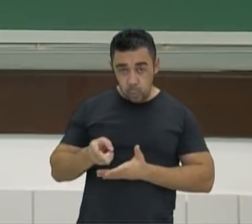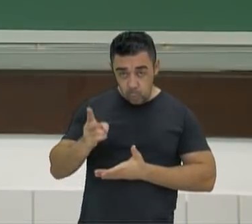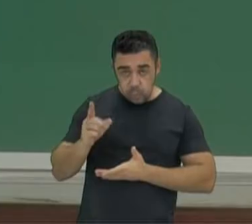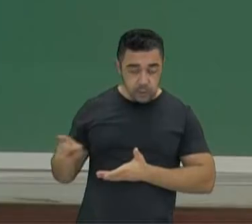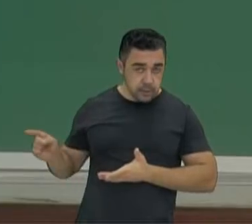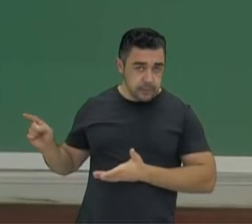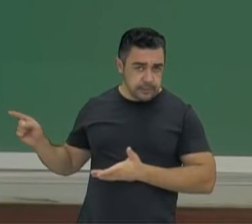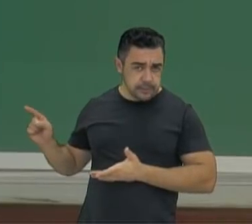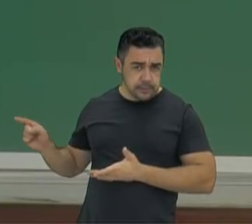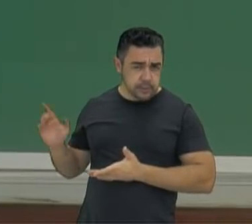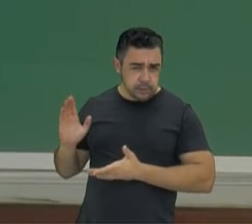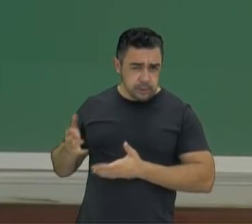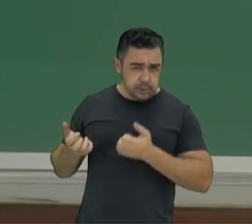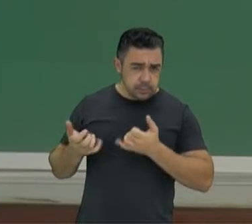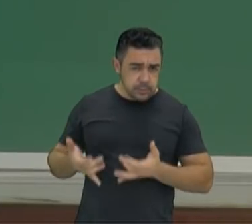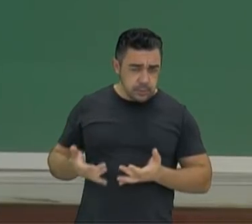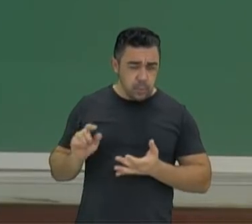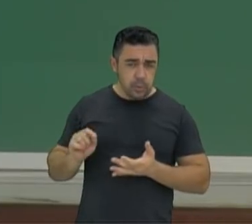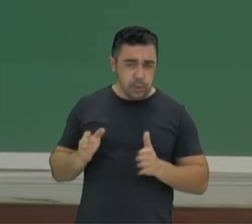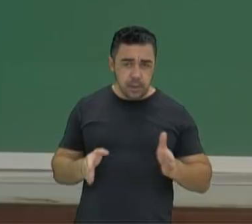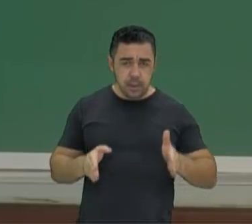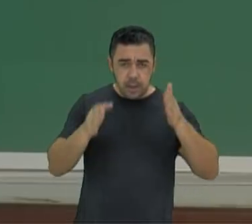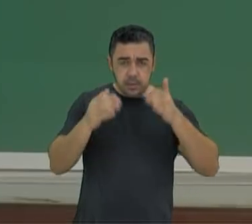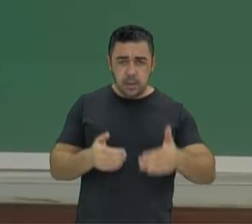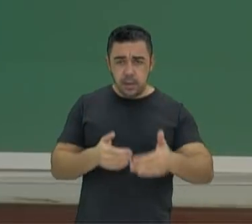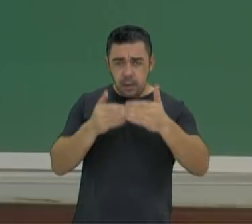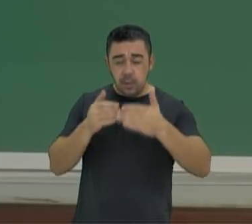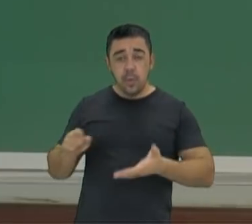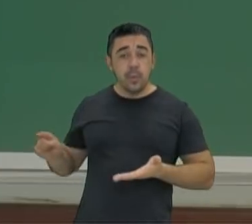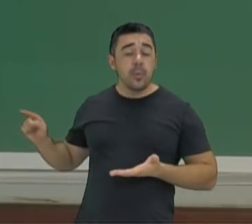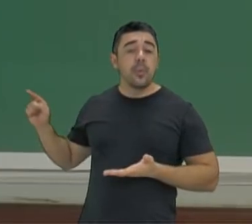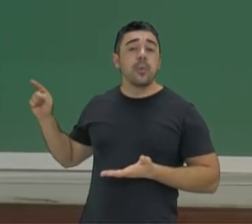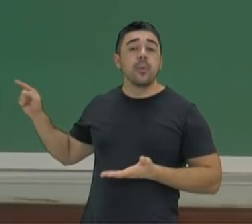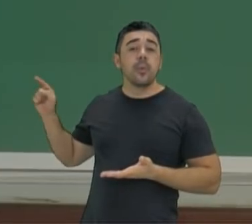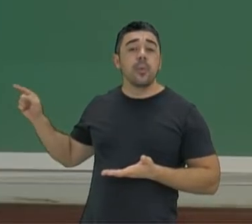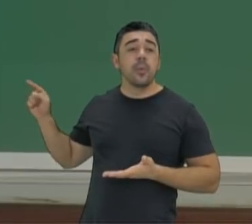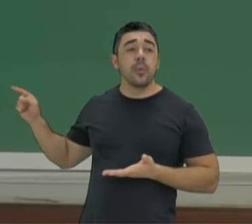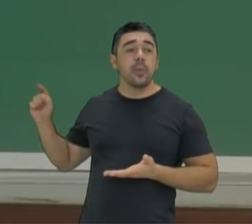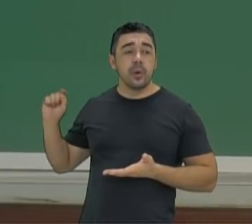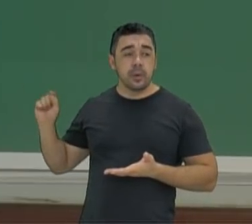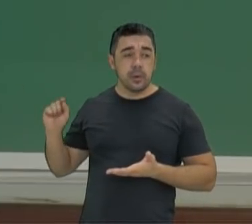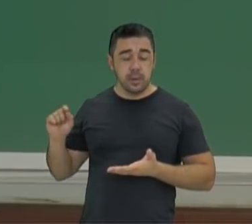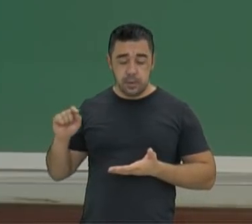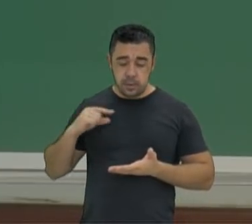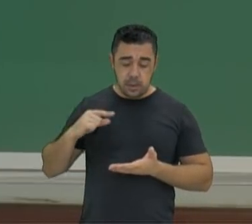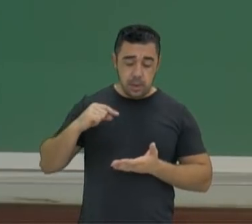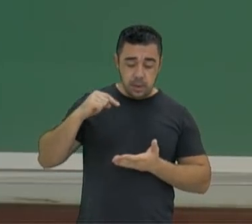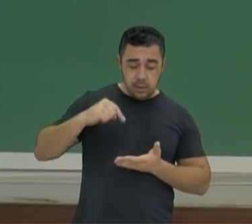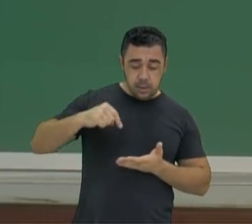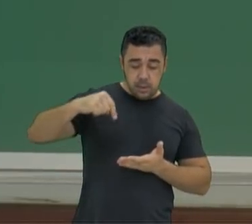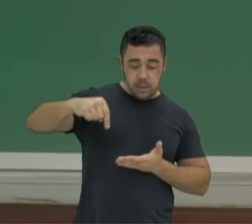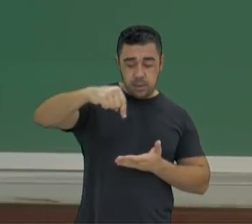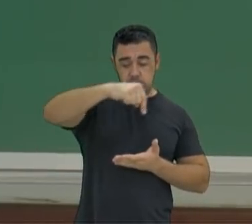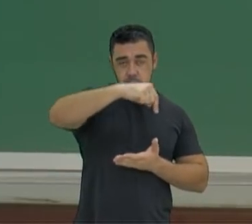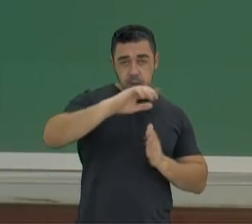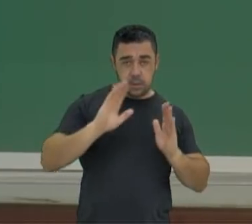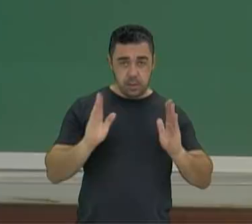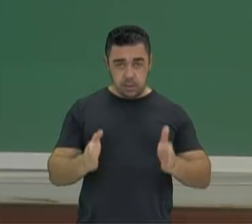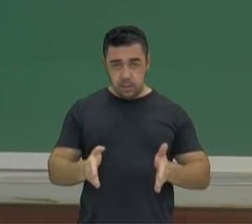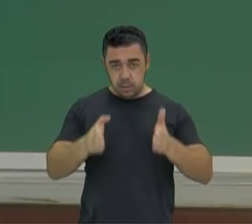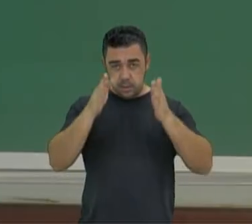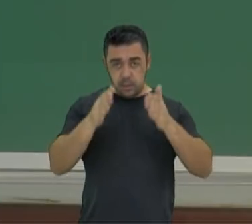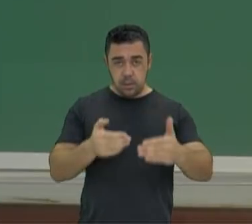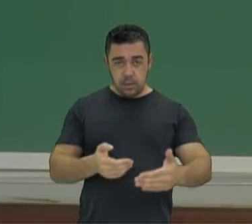então, já que a gente está falando de face lateral é o que está no entorno desse